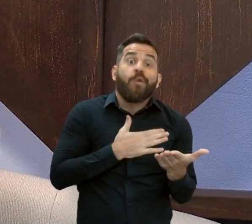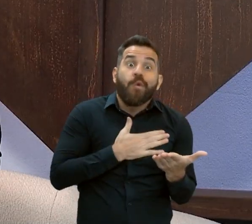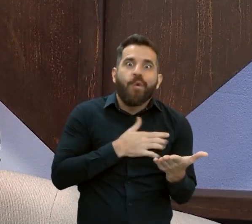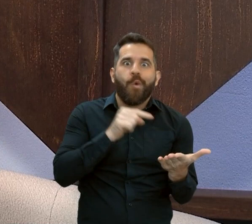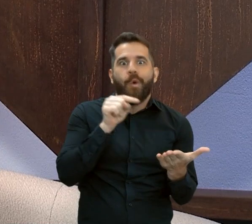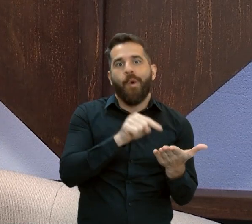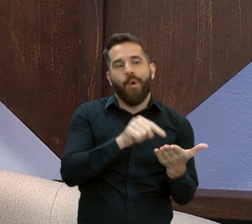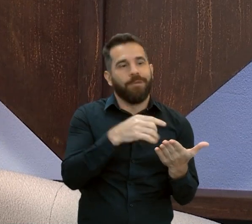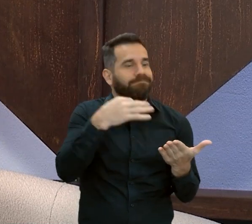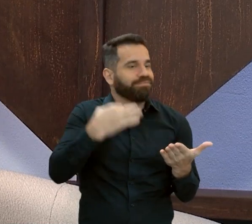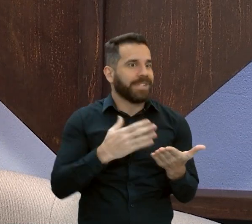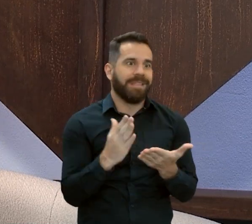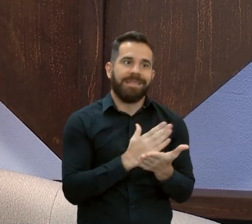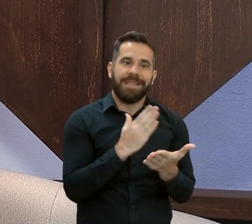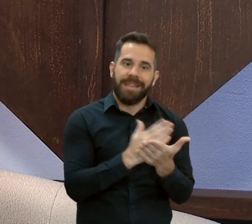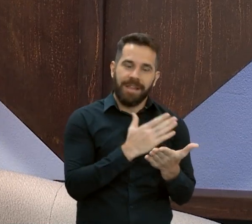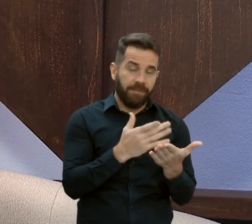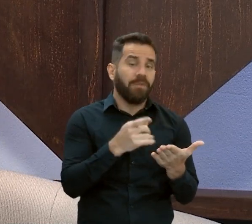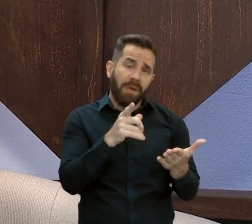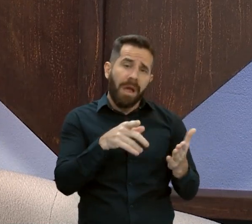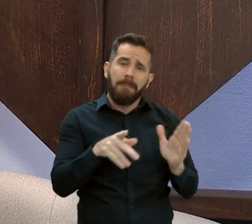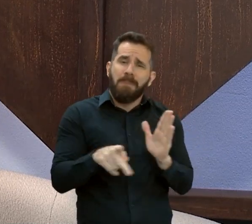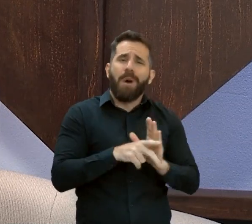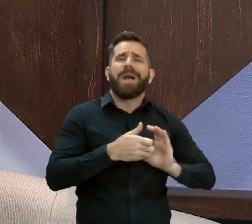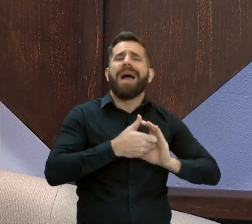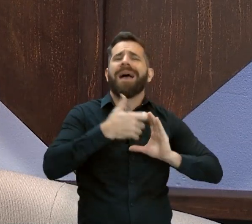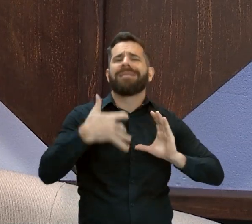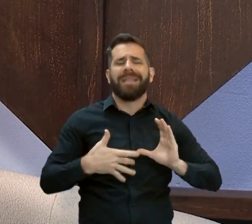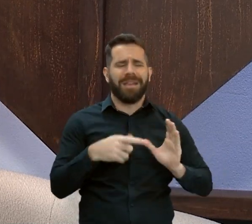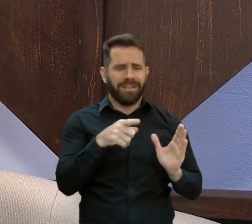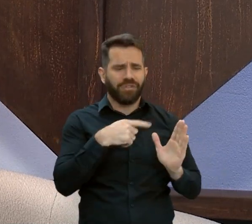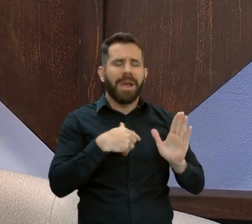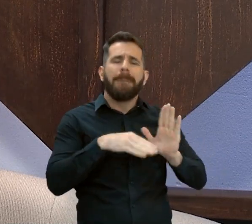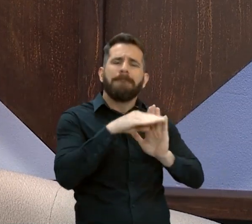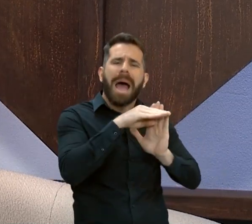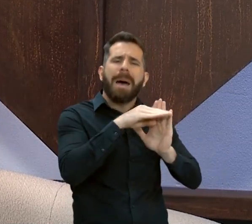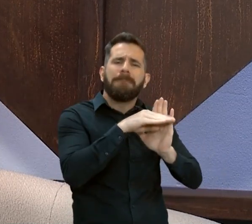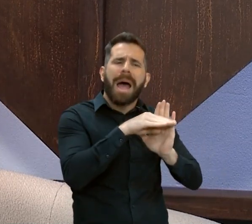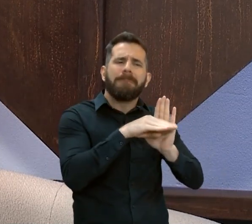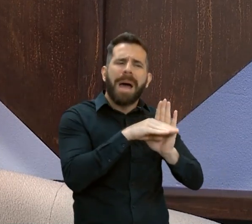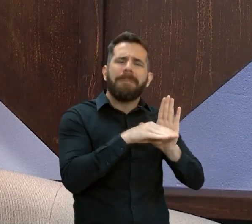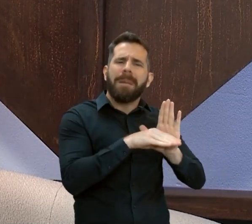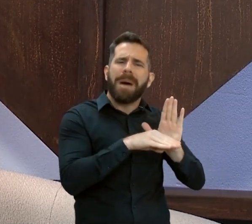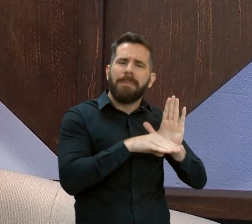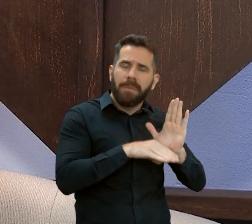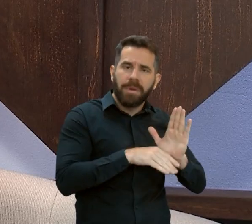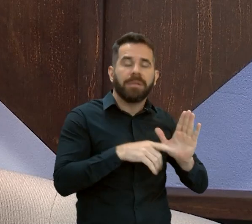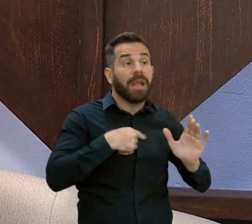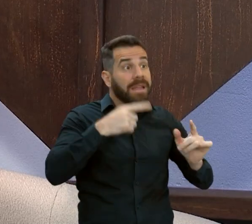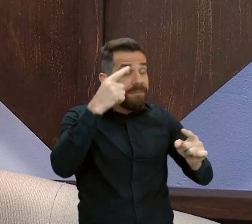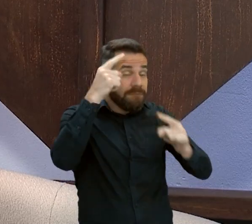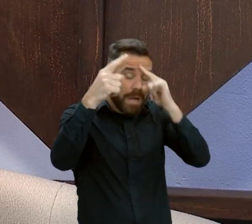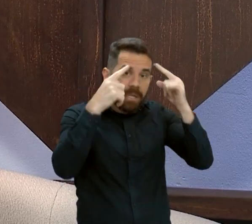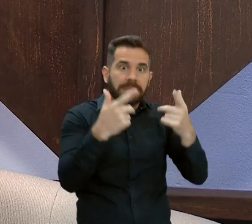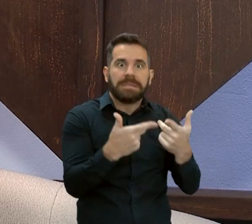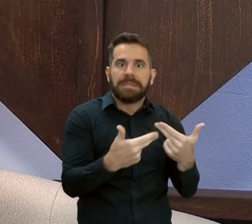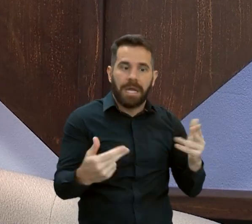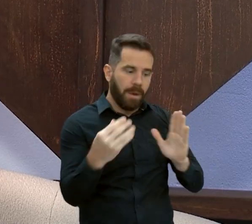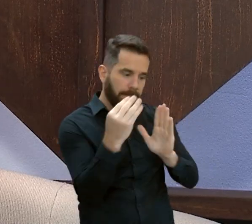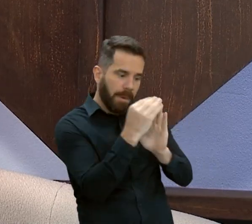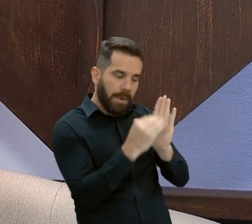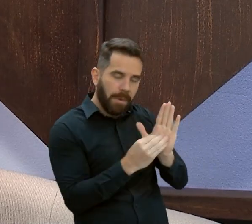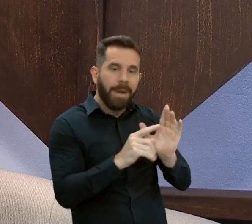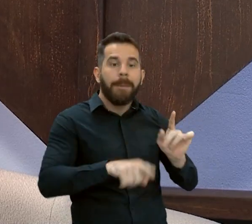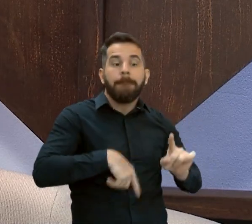né? Então, o livro, ele tem essa característica, tem lá as invenções, né? E termina com repense, invente, faça a diferença, provocando o